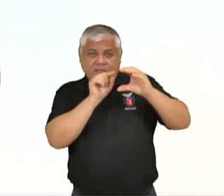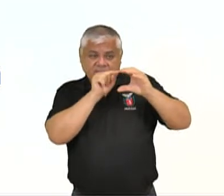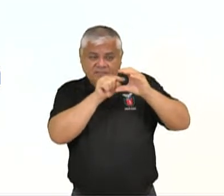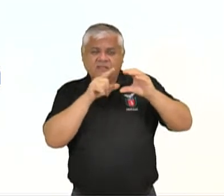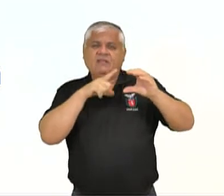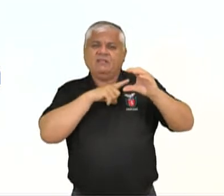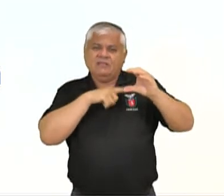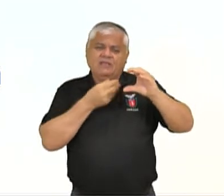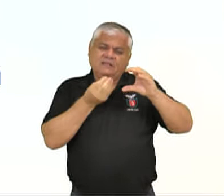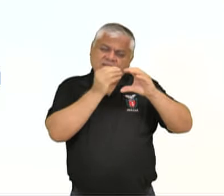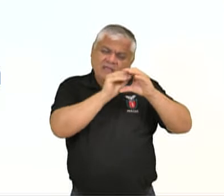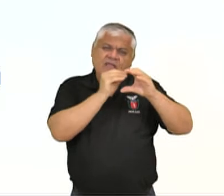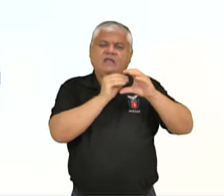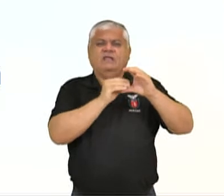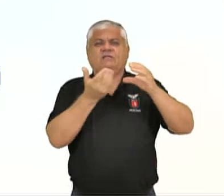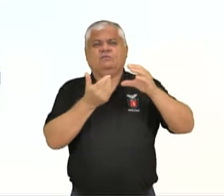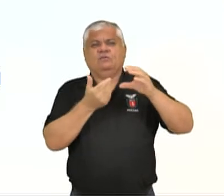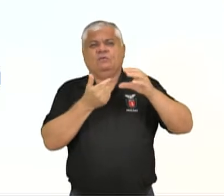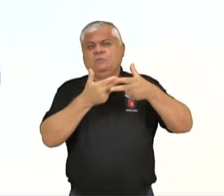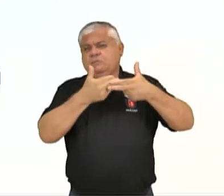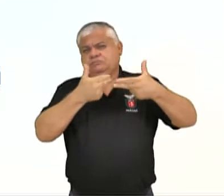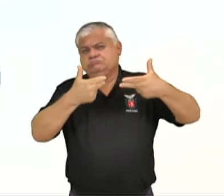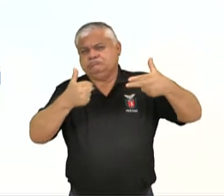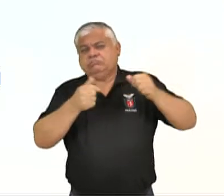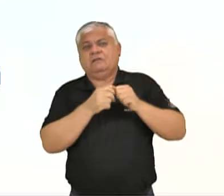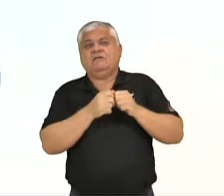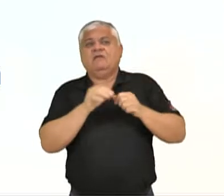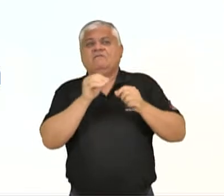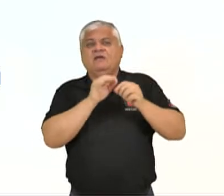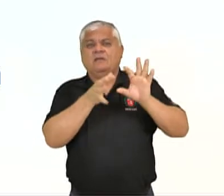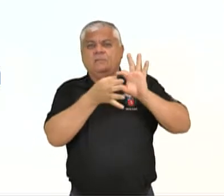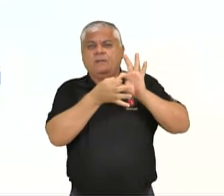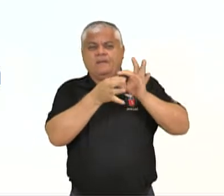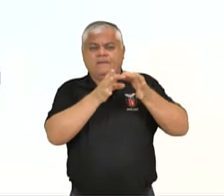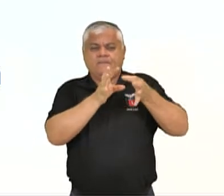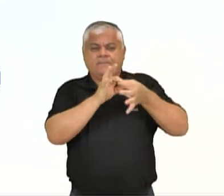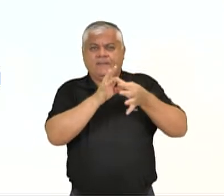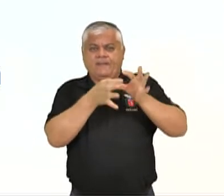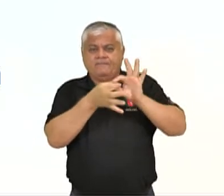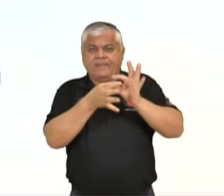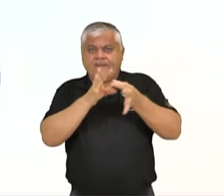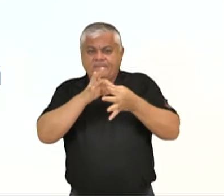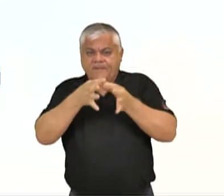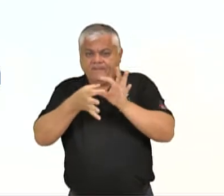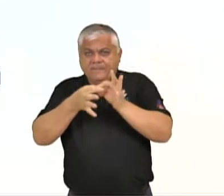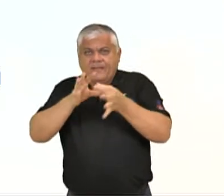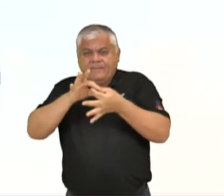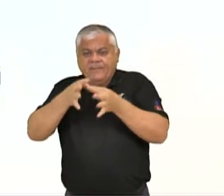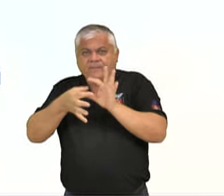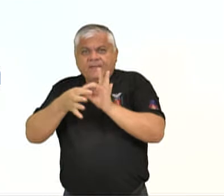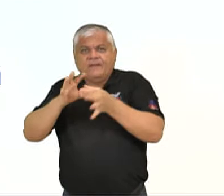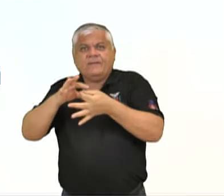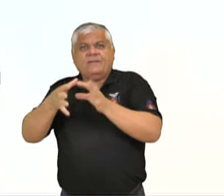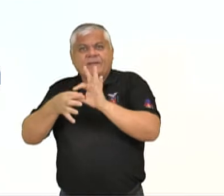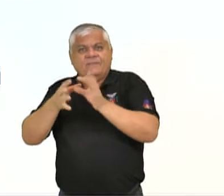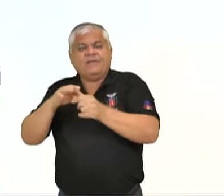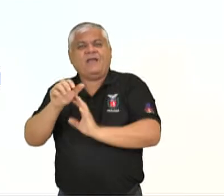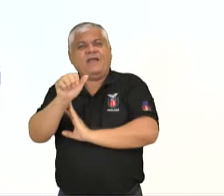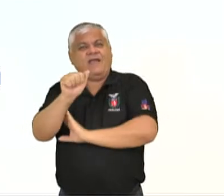fosfato, um açúcar e uma base nitrogenada, a gente faz a união de vários deles para compor os ácidos